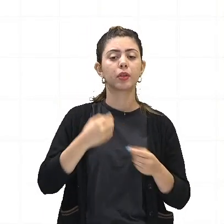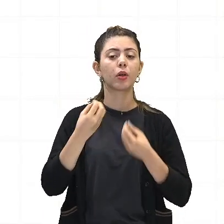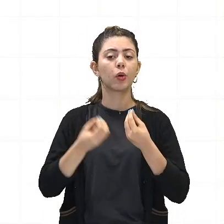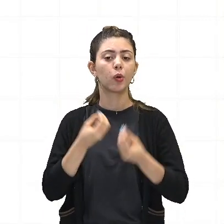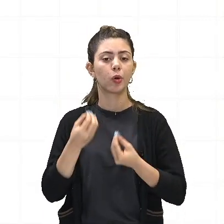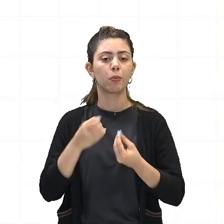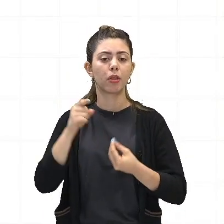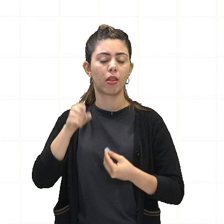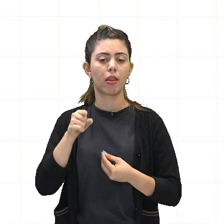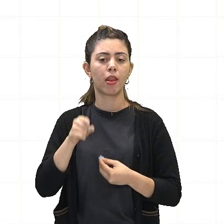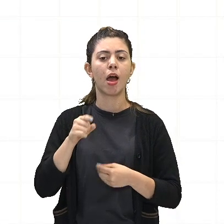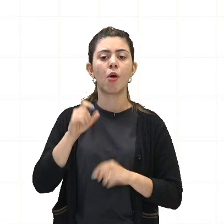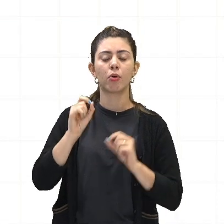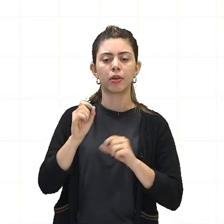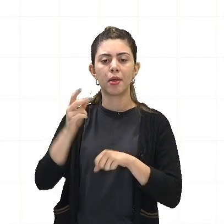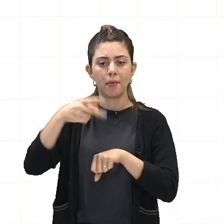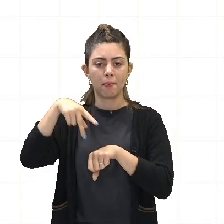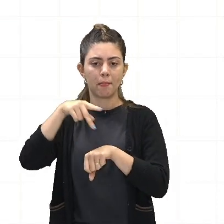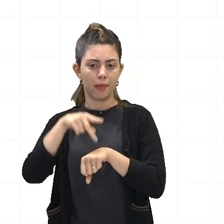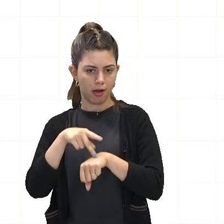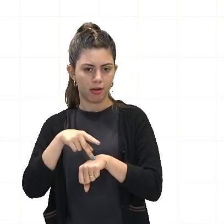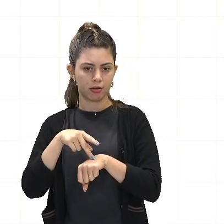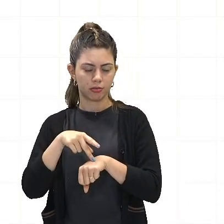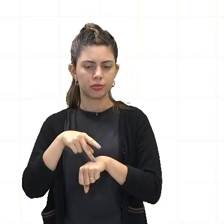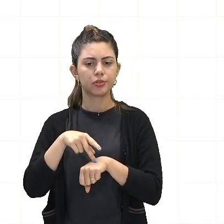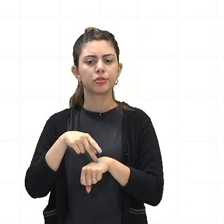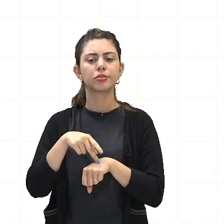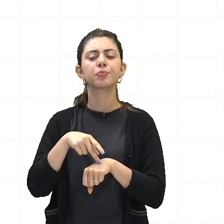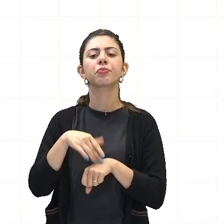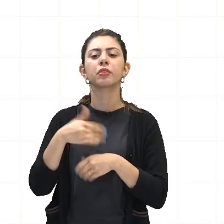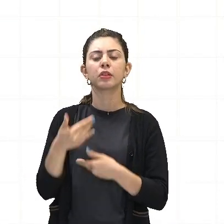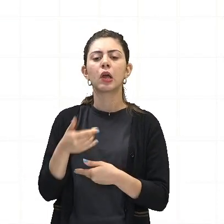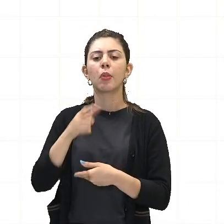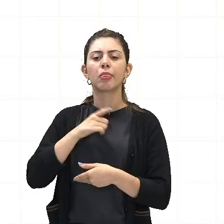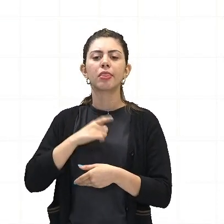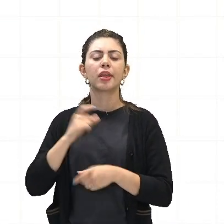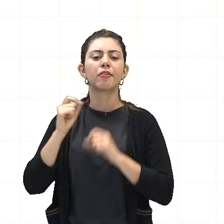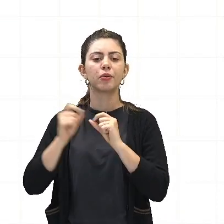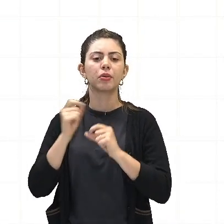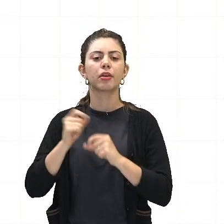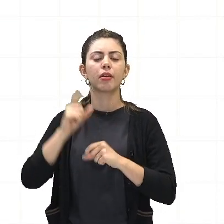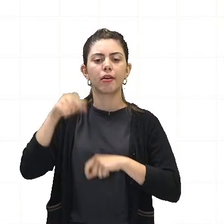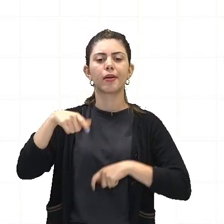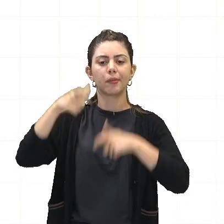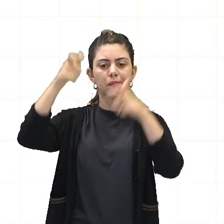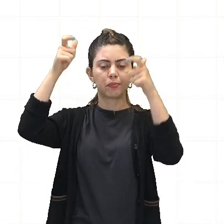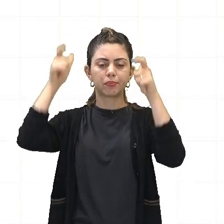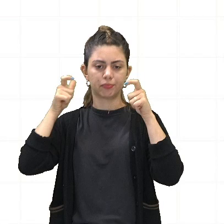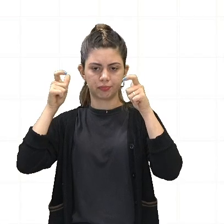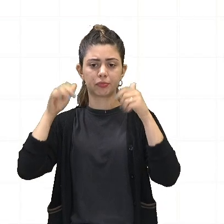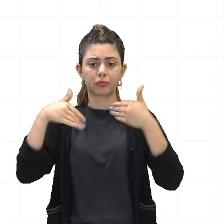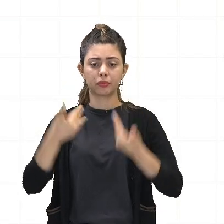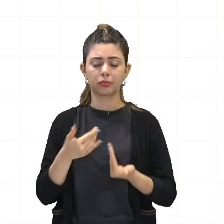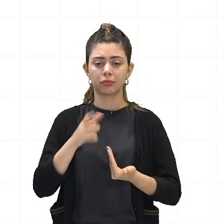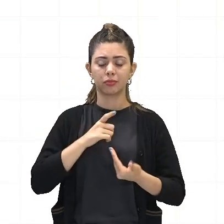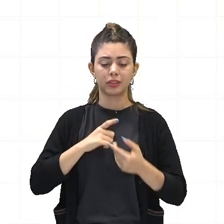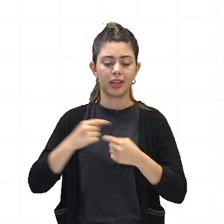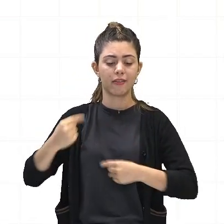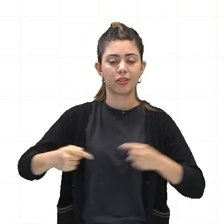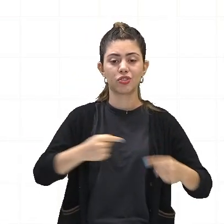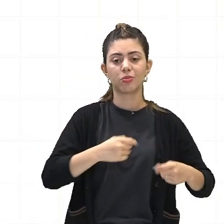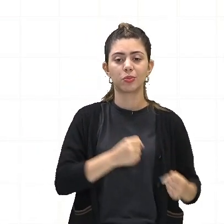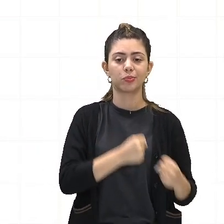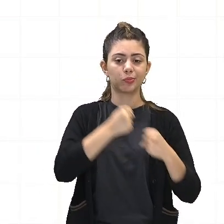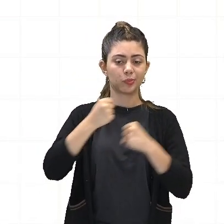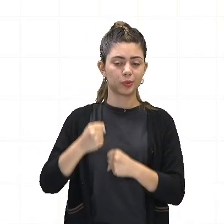pensamento no decorrer da Era Moderna, a Igreja passou a sofrer contestações. Que contestações